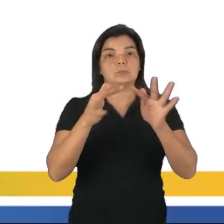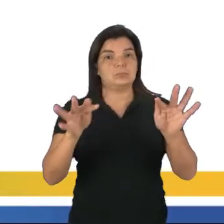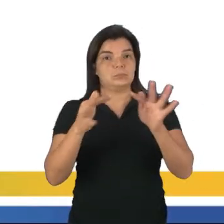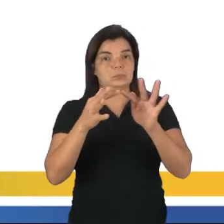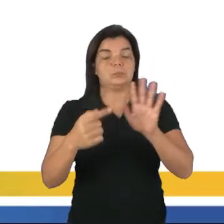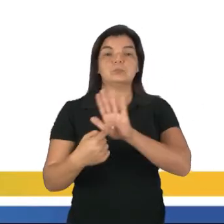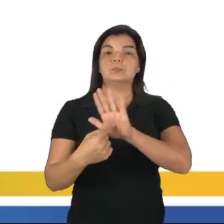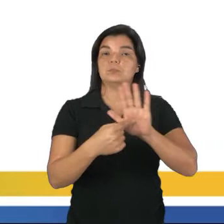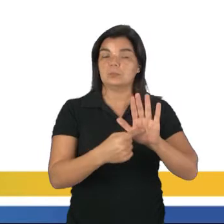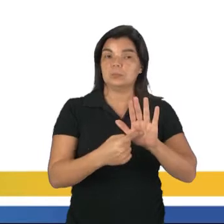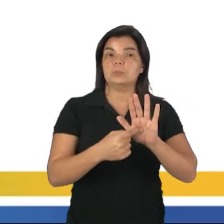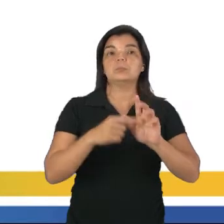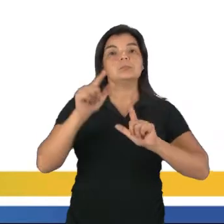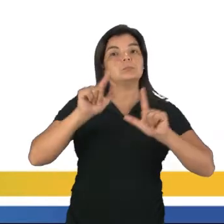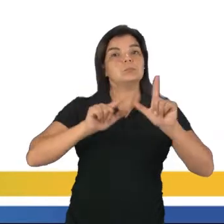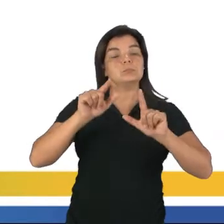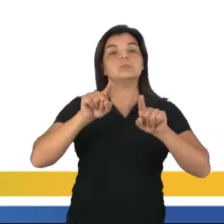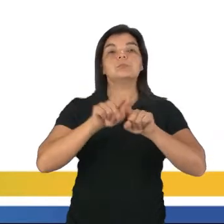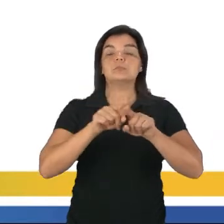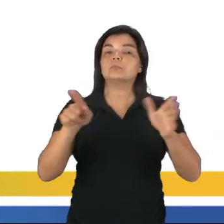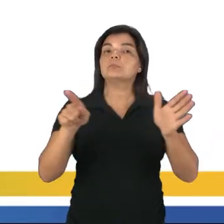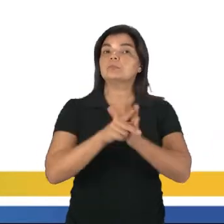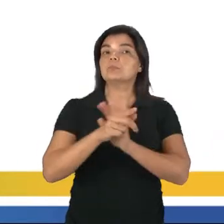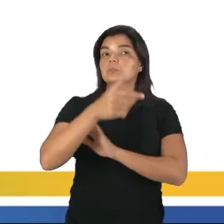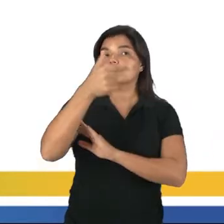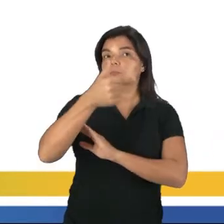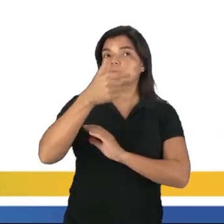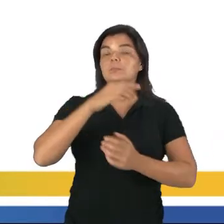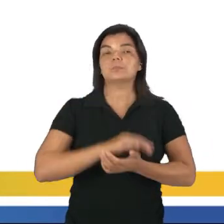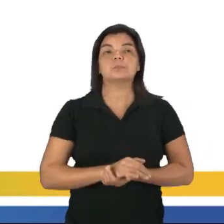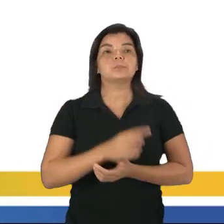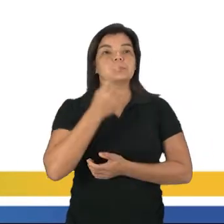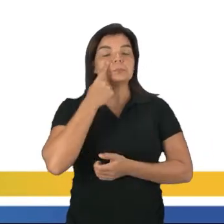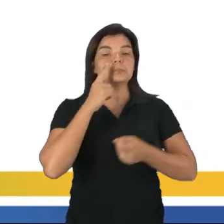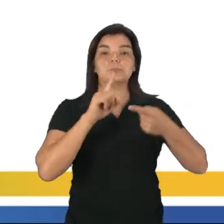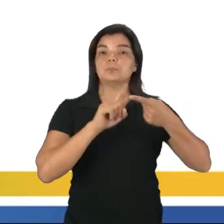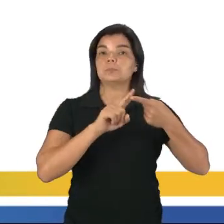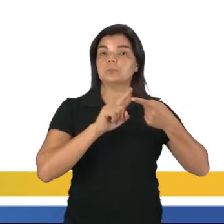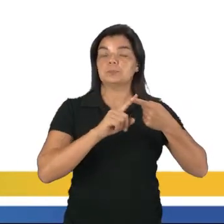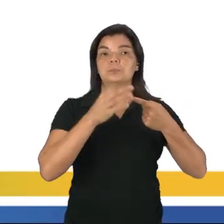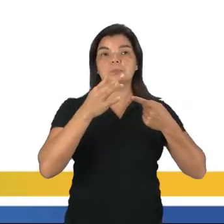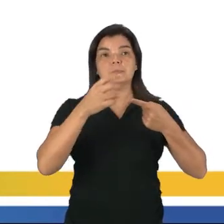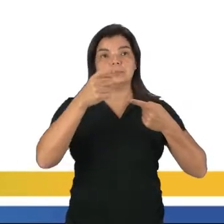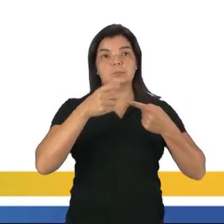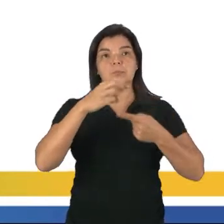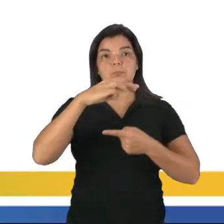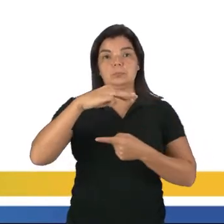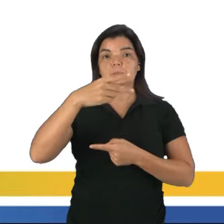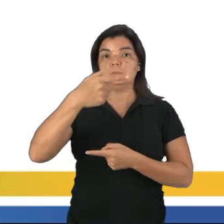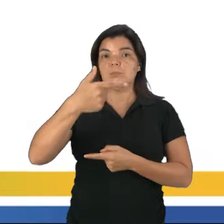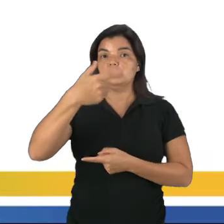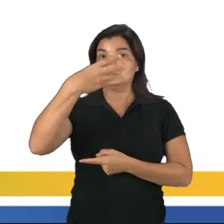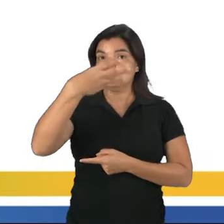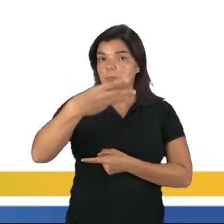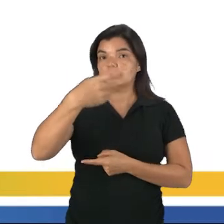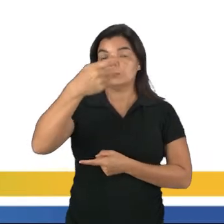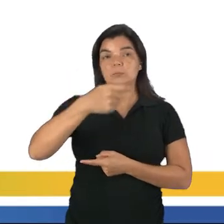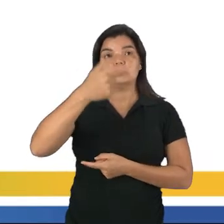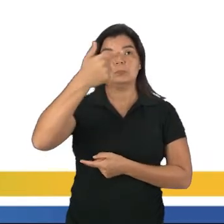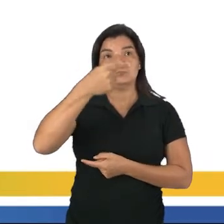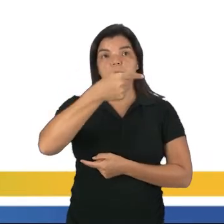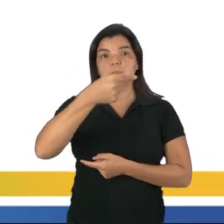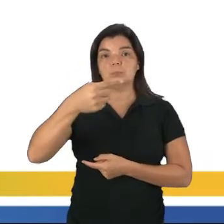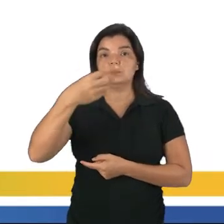né, apresentadas aí na tela são do segundo grau. Vamos observar a primeira, f de x é igual a 3x quadrado